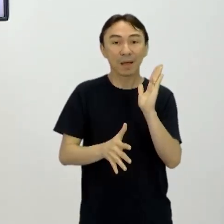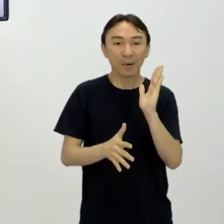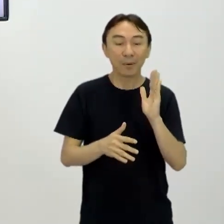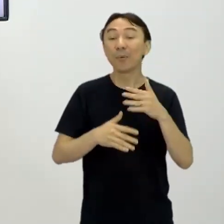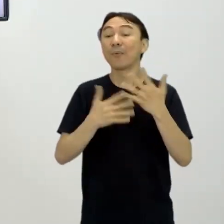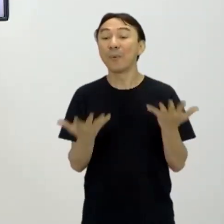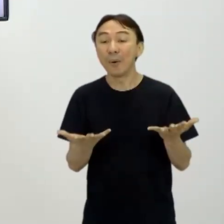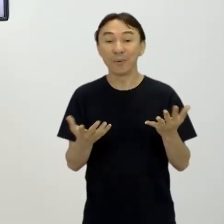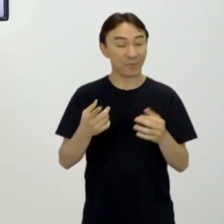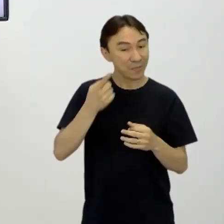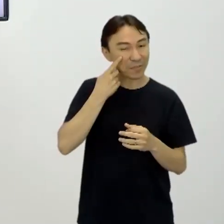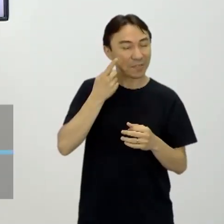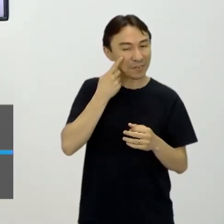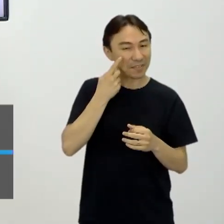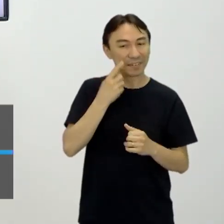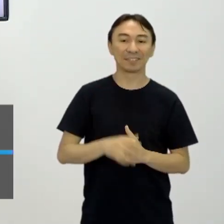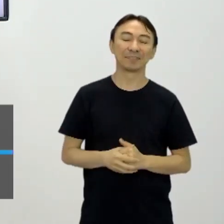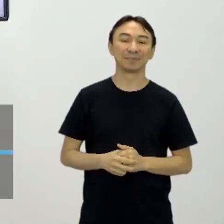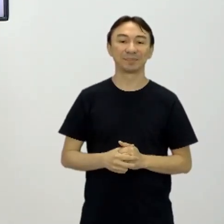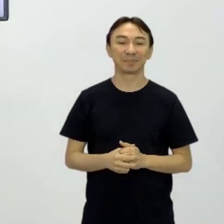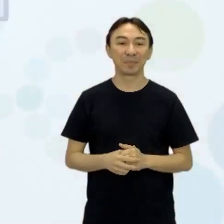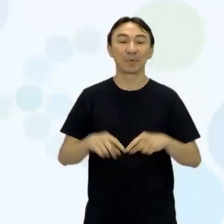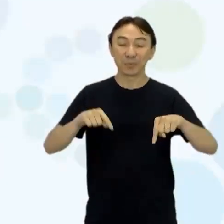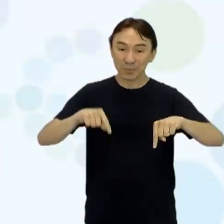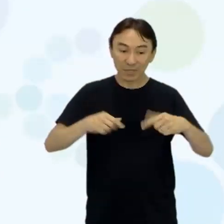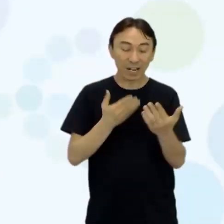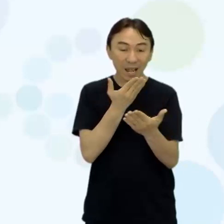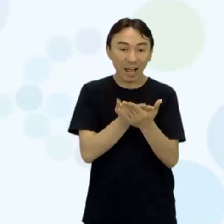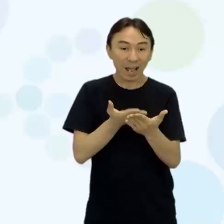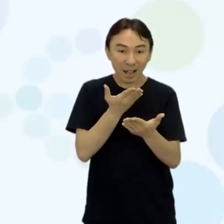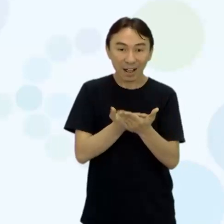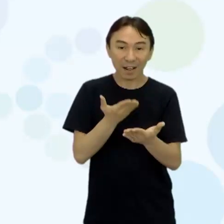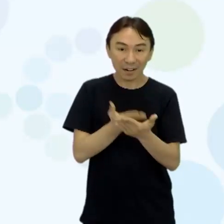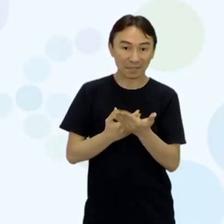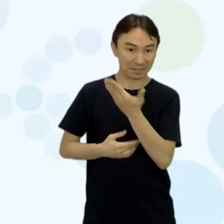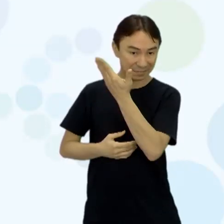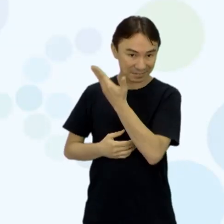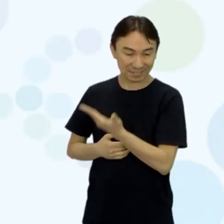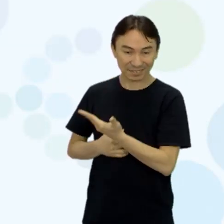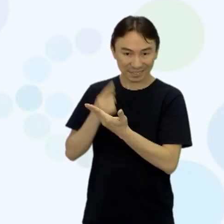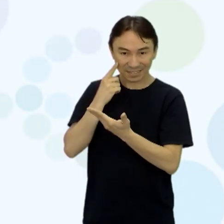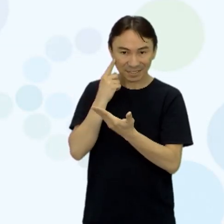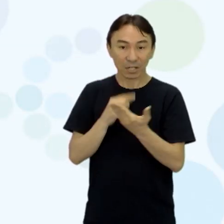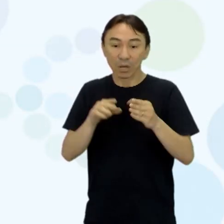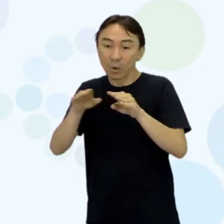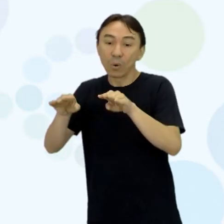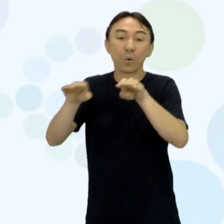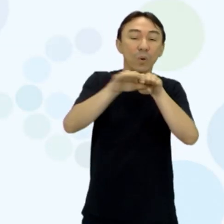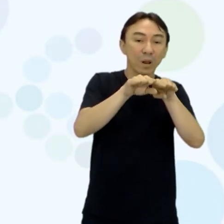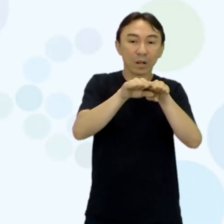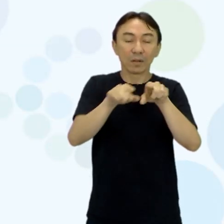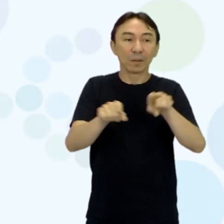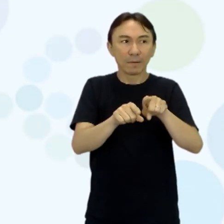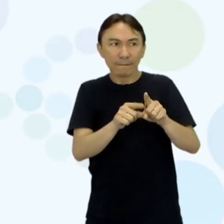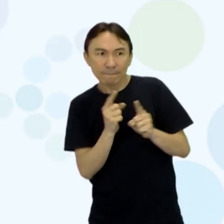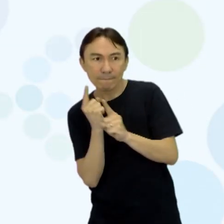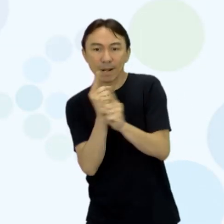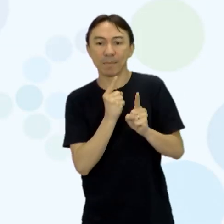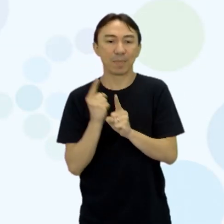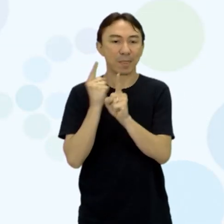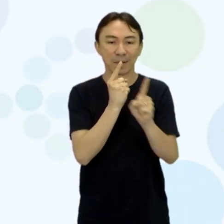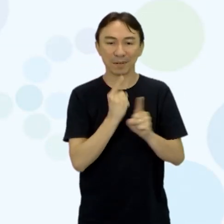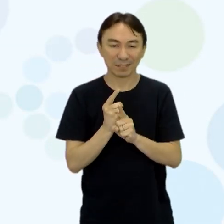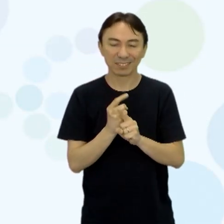nessa sequência de atividades aí. Então o nome da aula é Igualando e Descobrindo, que foi o que a gente fez bastante aí durante essas